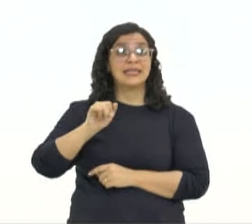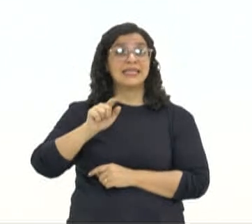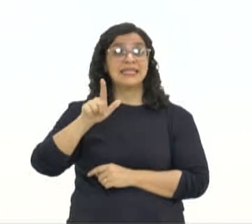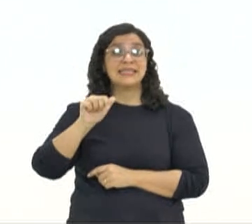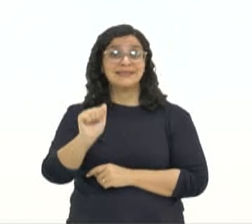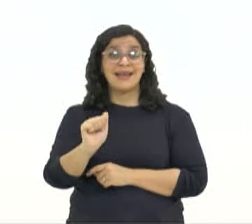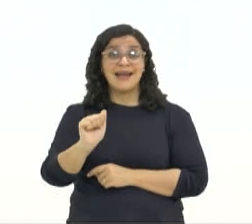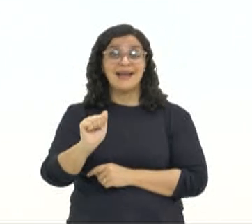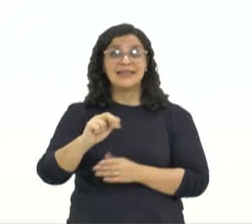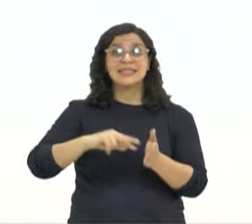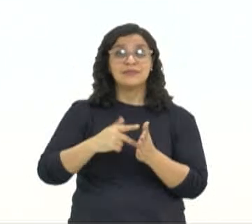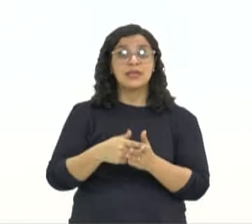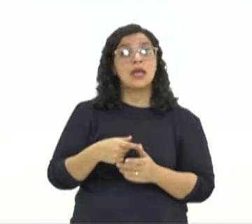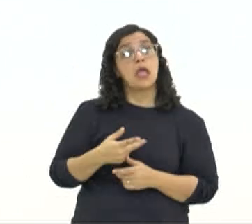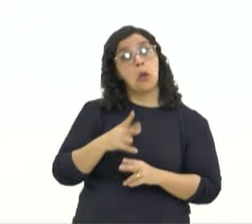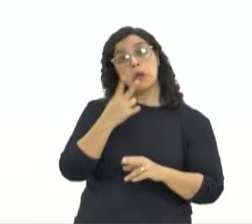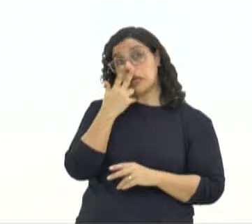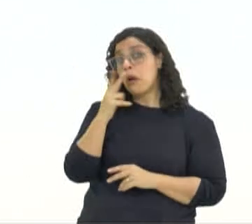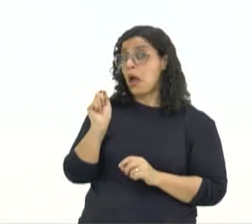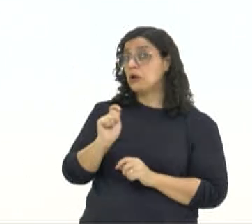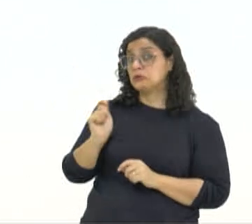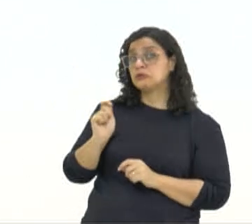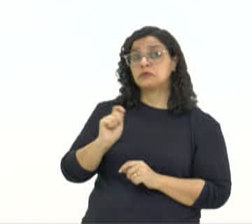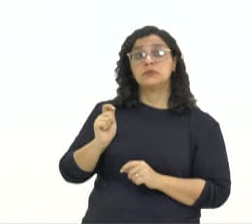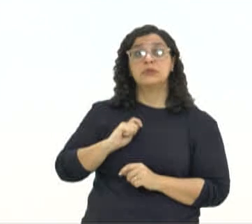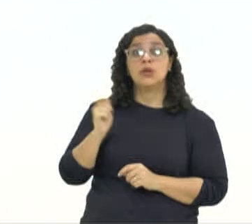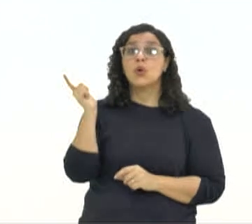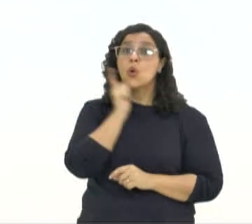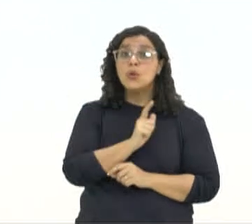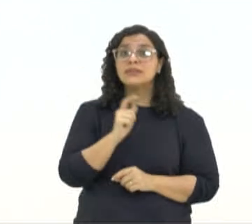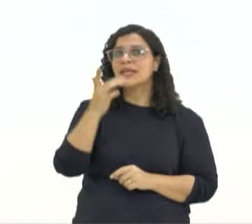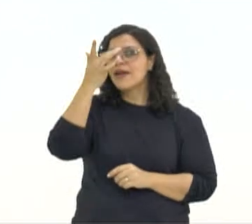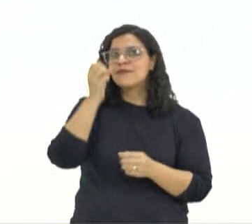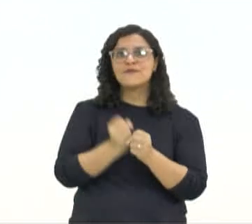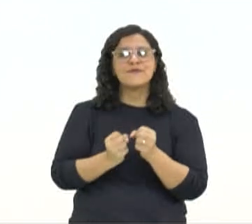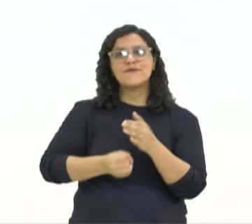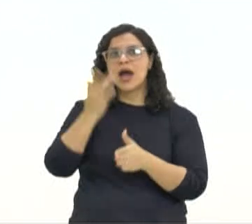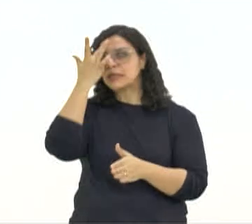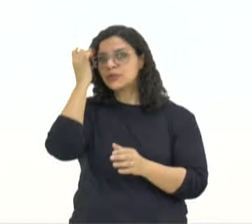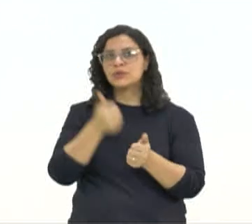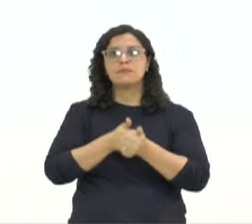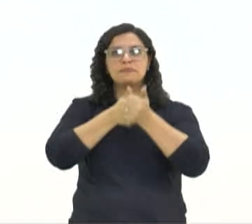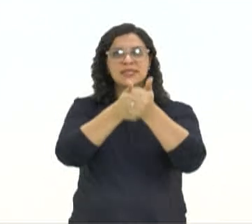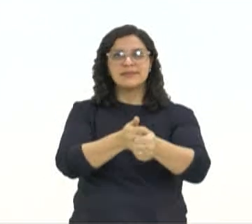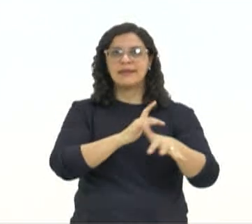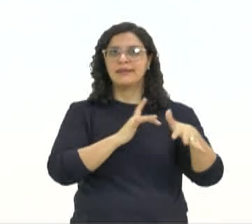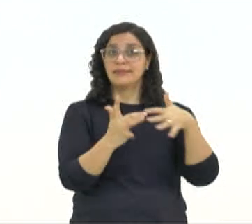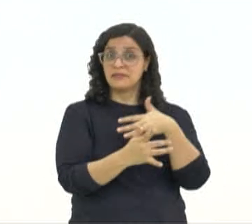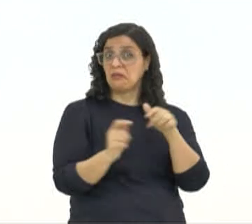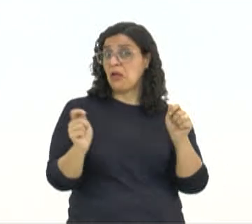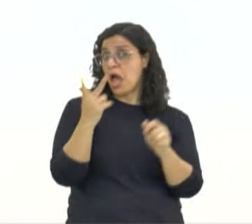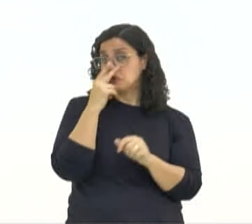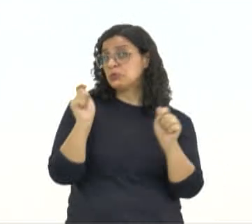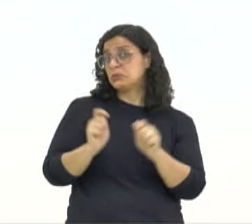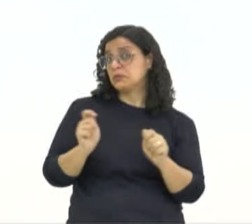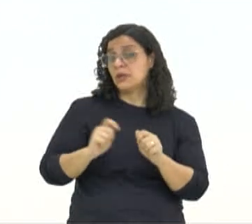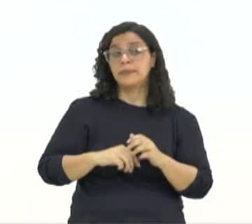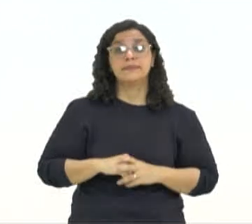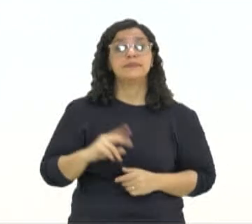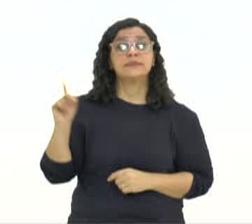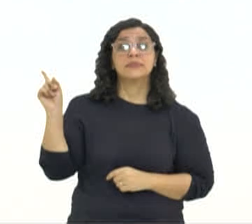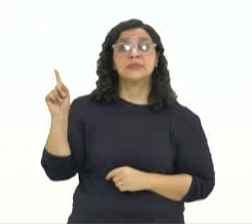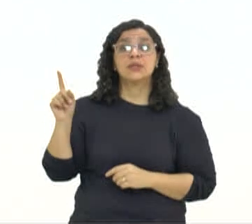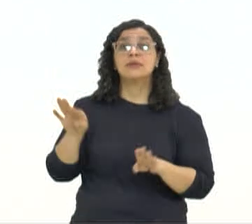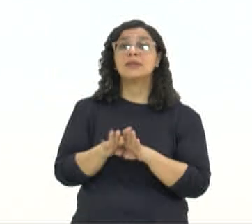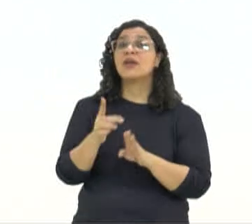social. Então, quizá significa quem sabe, né? Eu consiga vários seguidores, é uma possibilidade. E